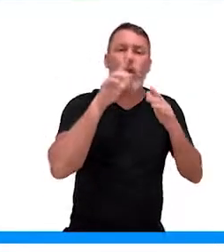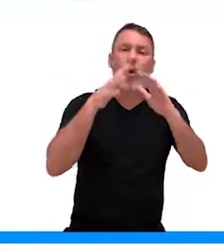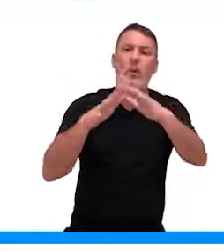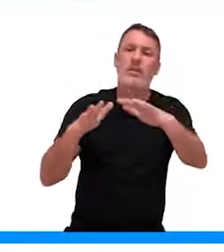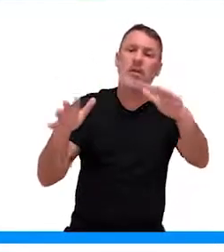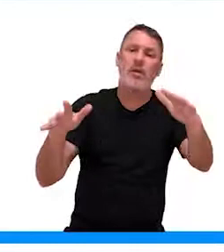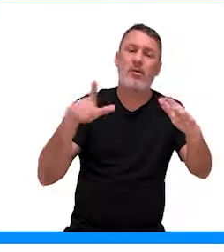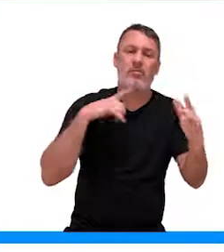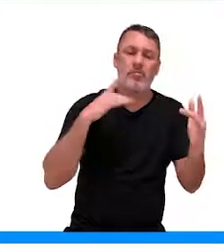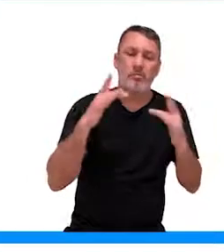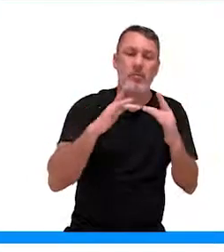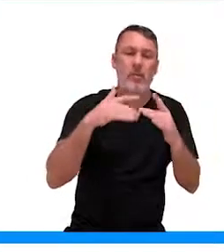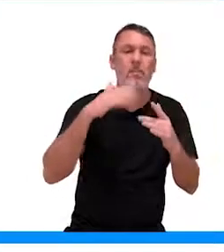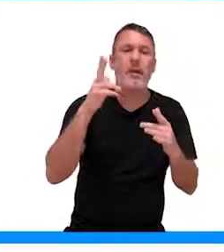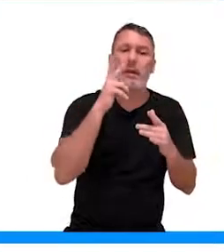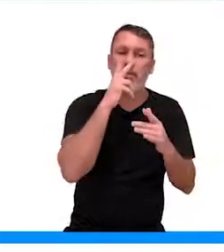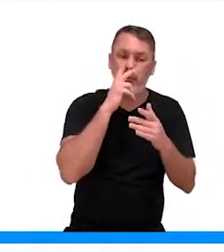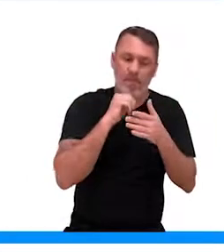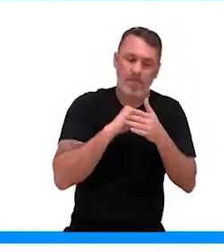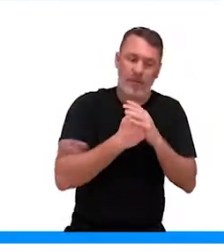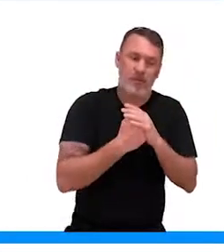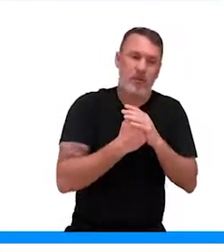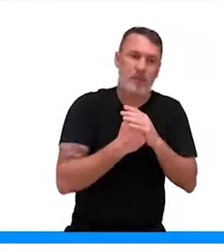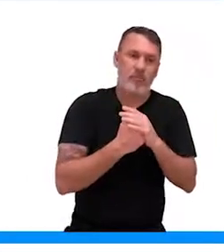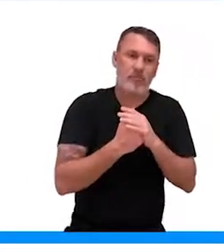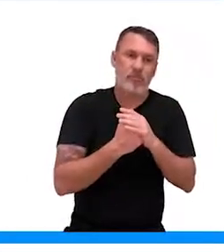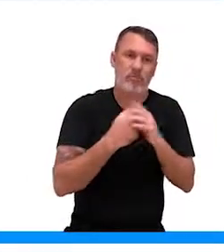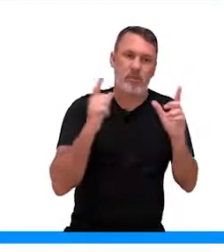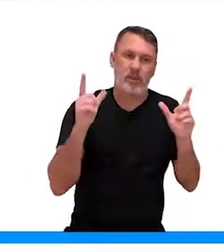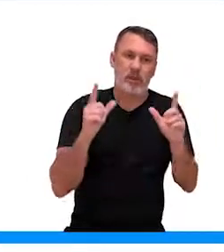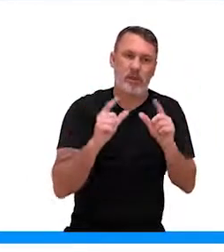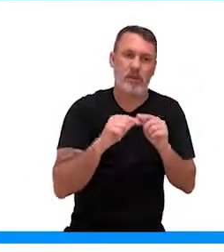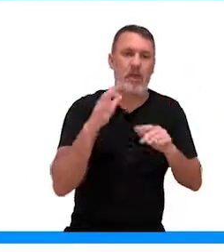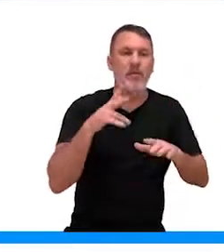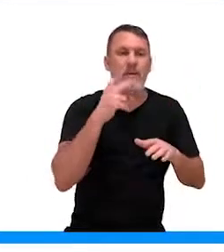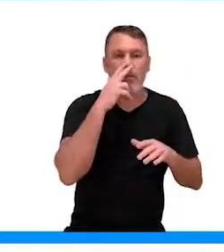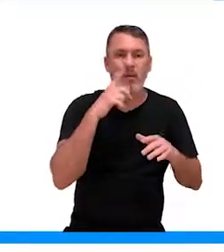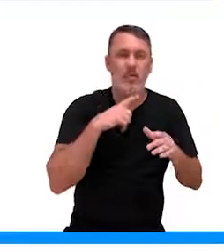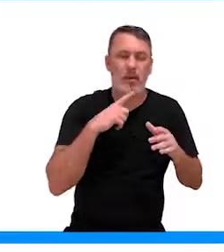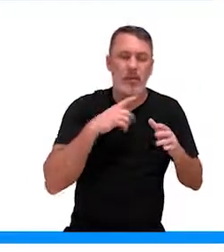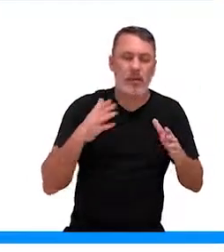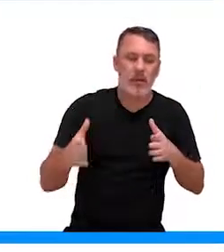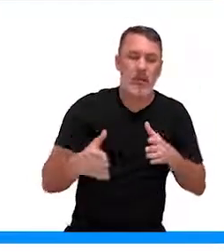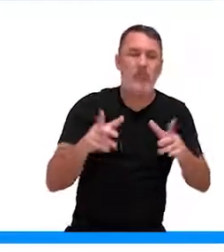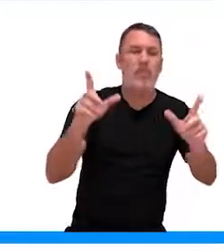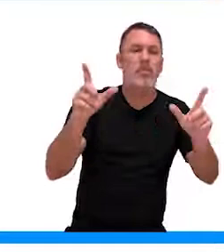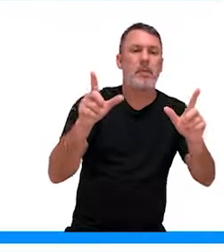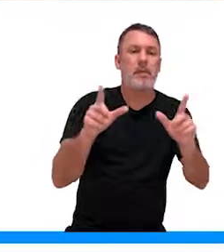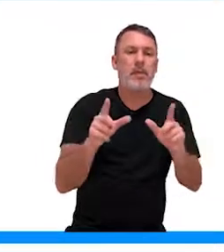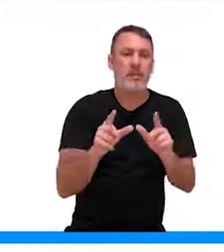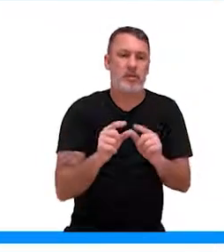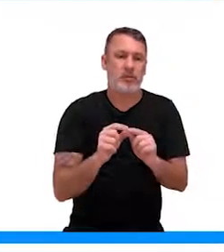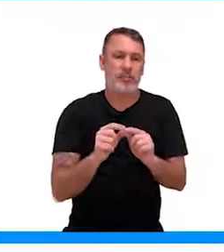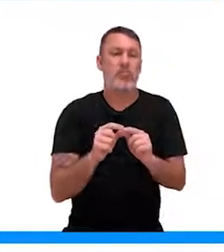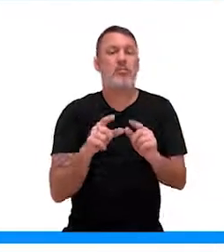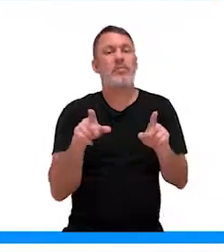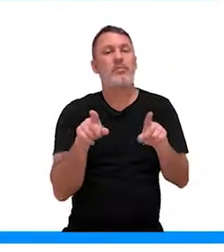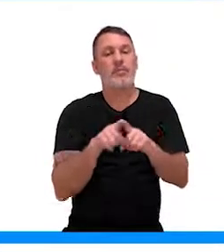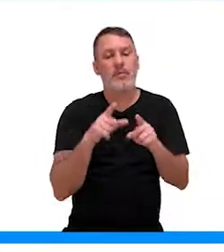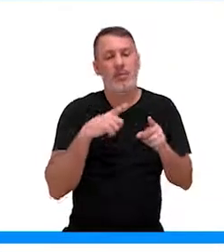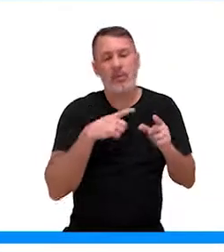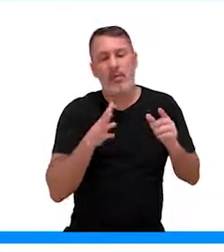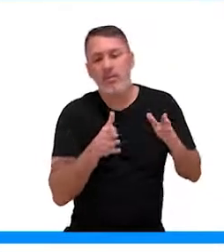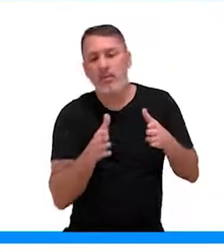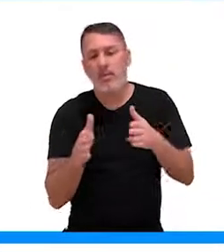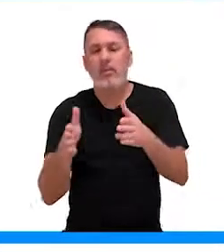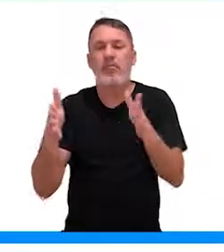contato é um pouquinho mais restrito, tá? Às vezes por um canal menor hídrico, tudo bem? Às vezes por